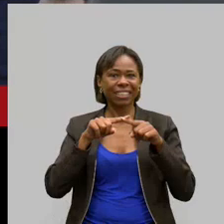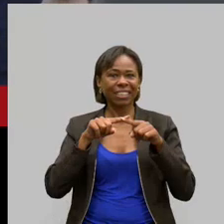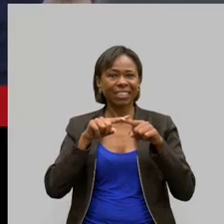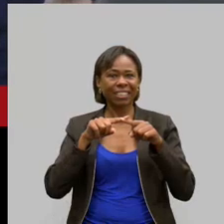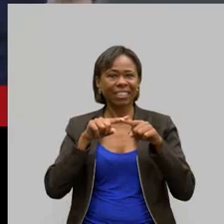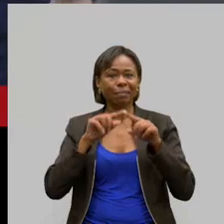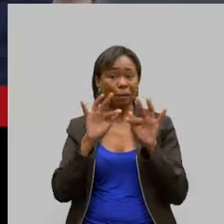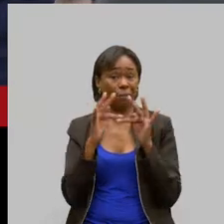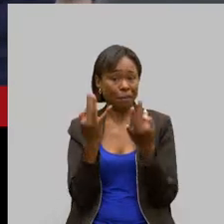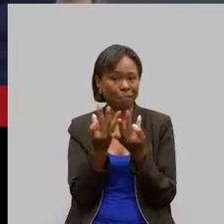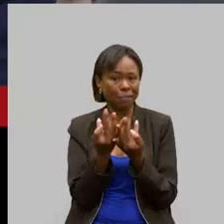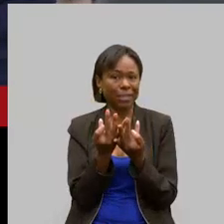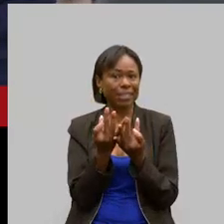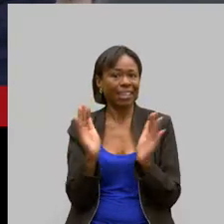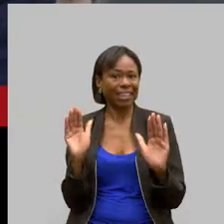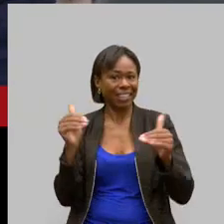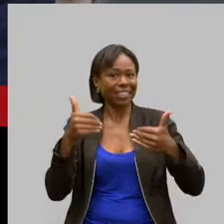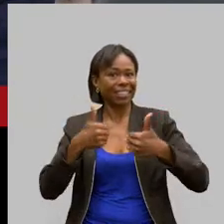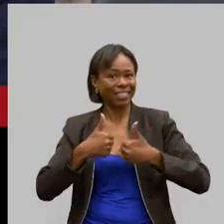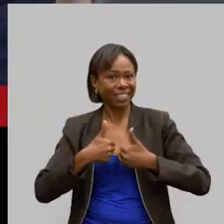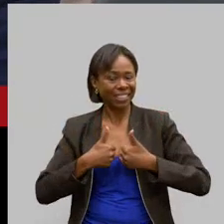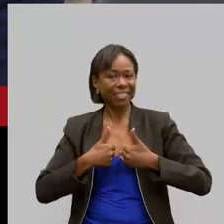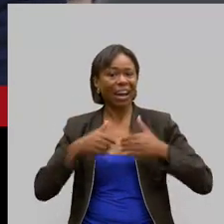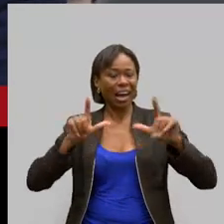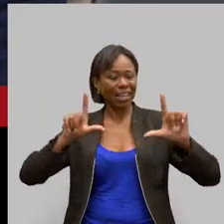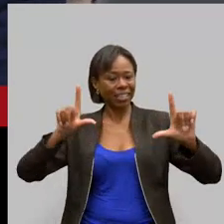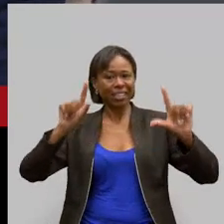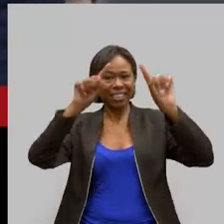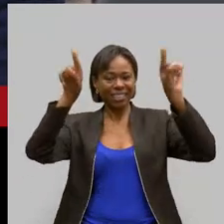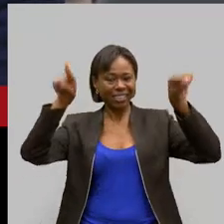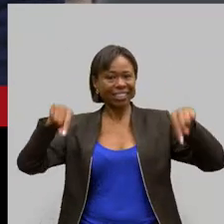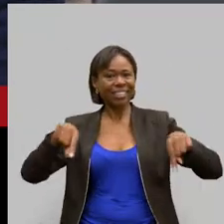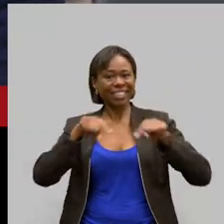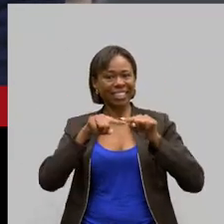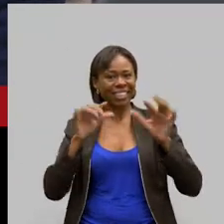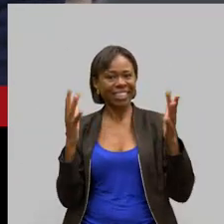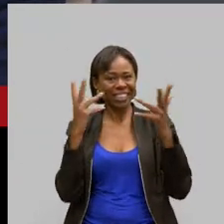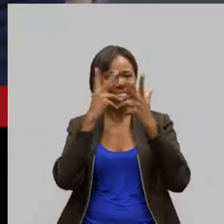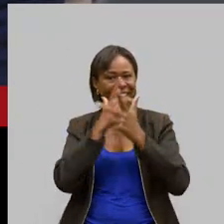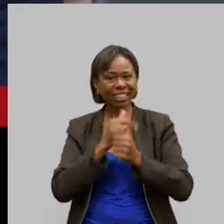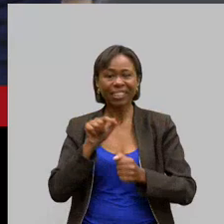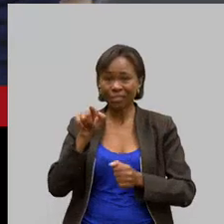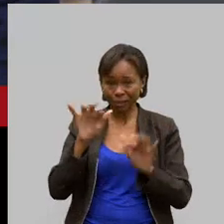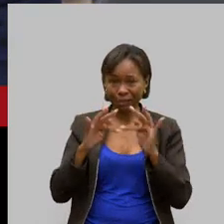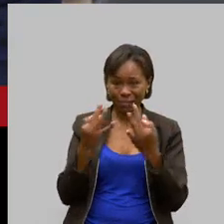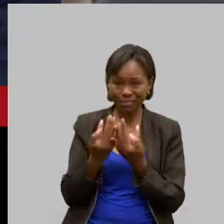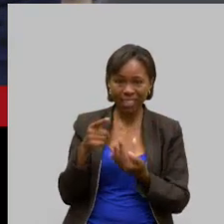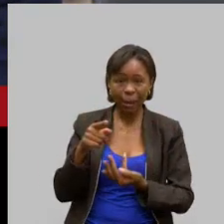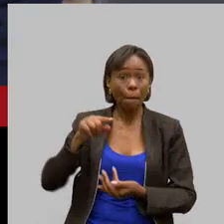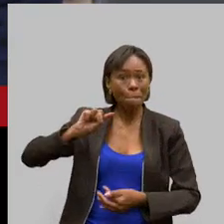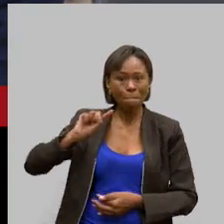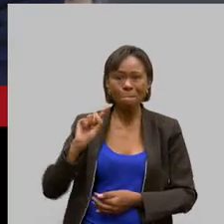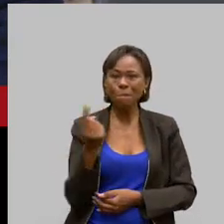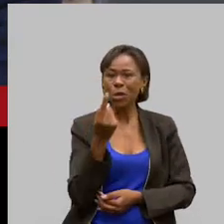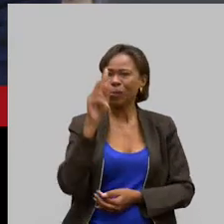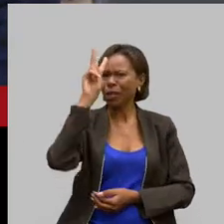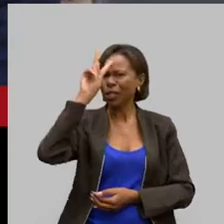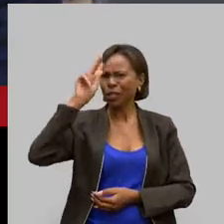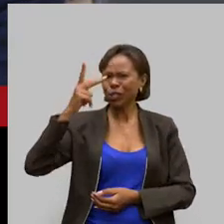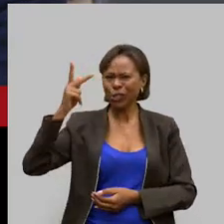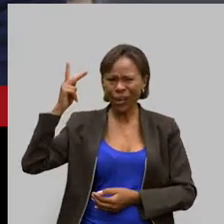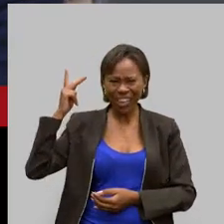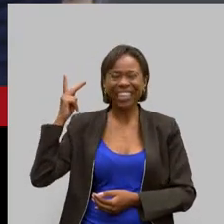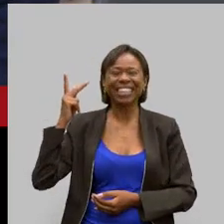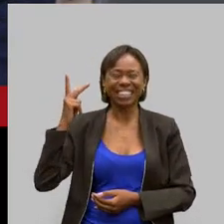autista e fez essa linda cartaz aqui foi 1 né 1 histórias então quero 4 anos